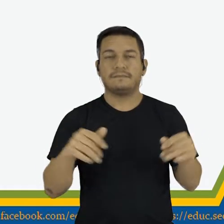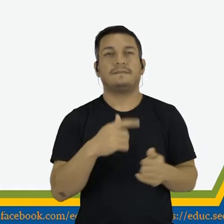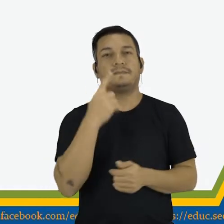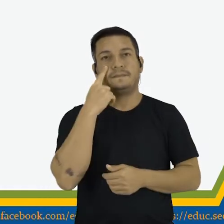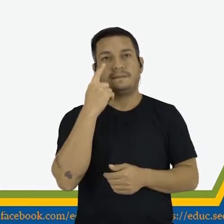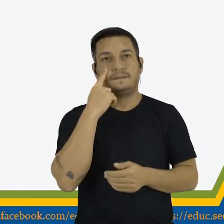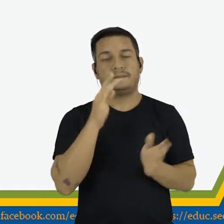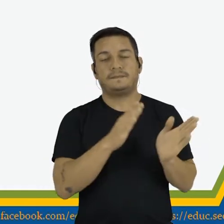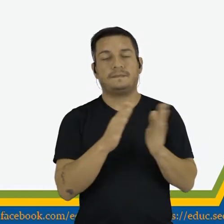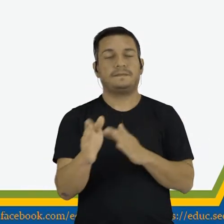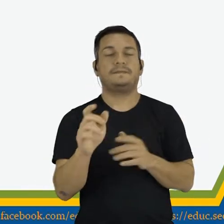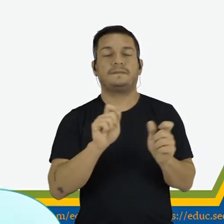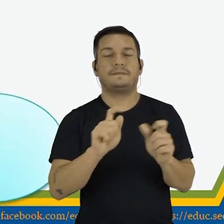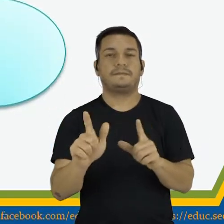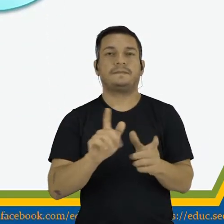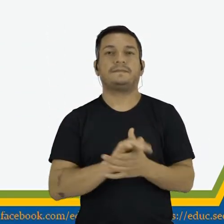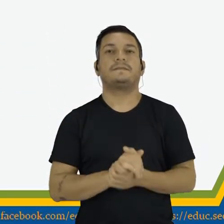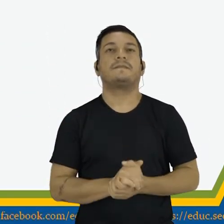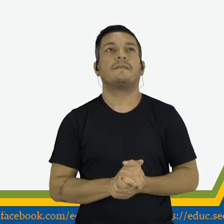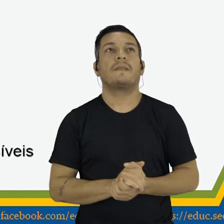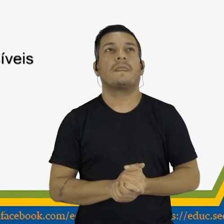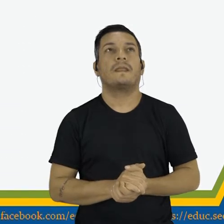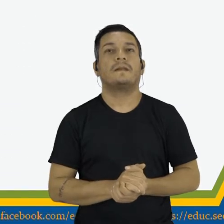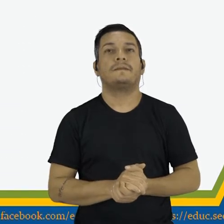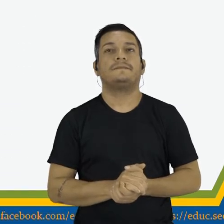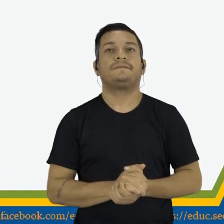Vamos lá continuar no nosso slide, na nossa tela.